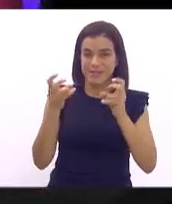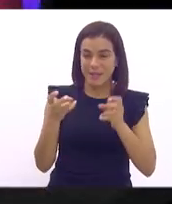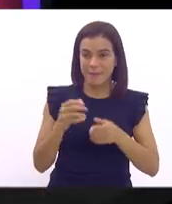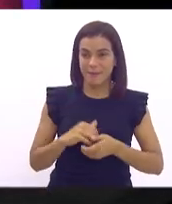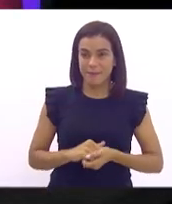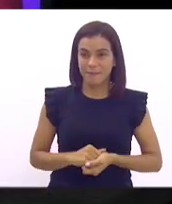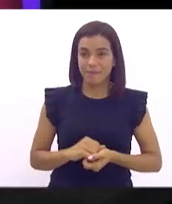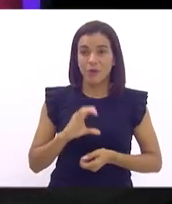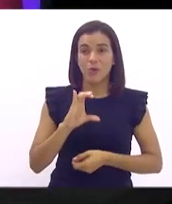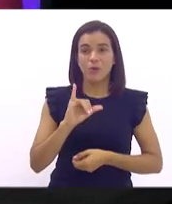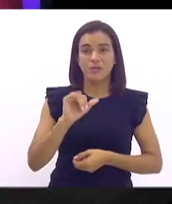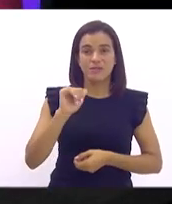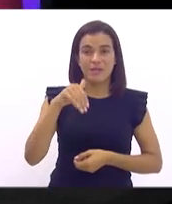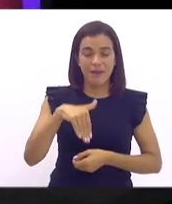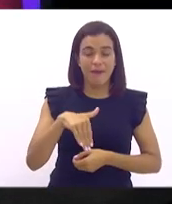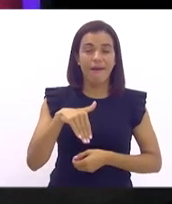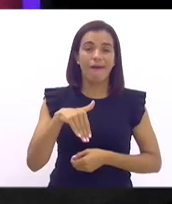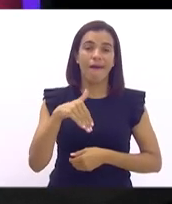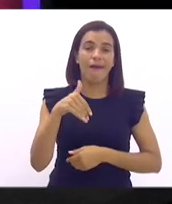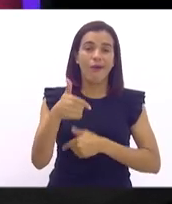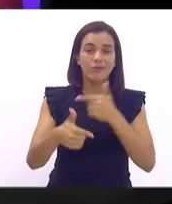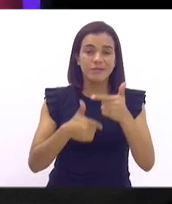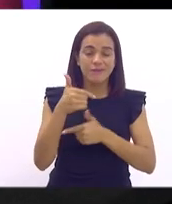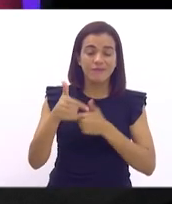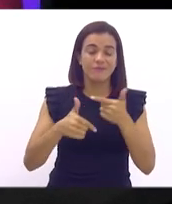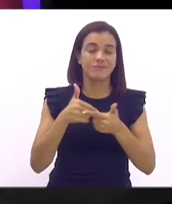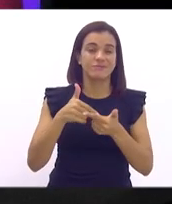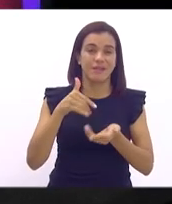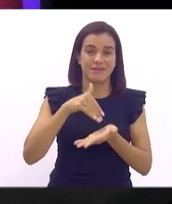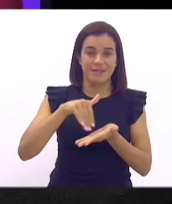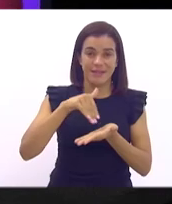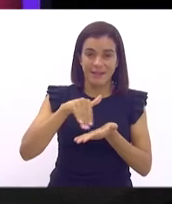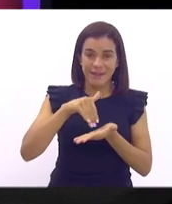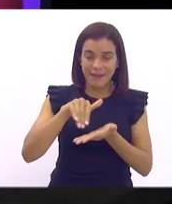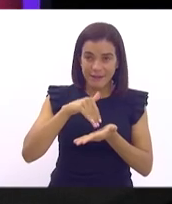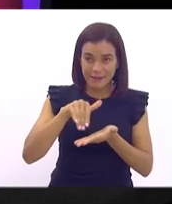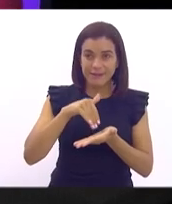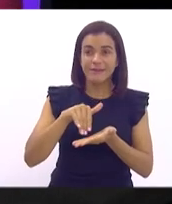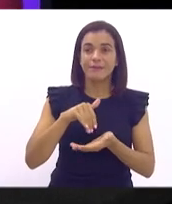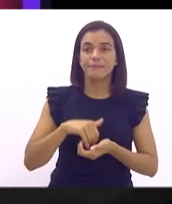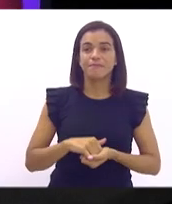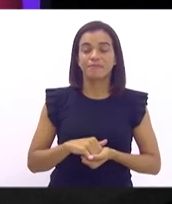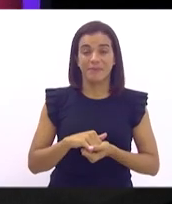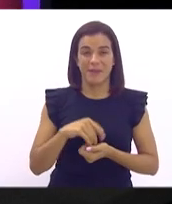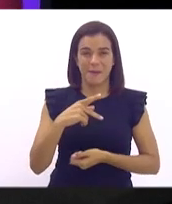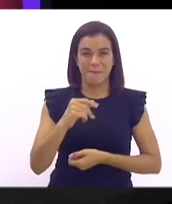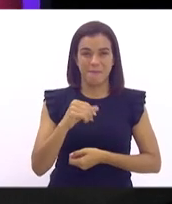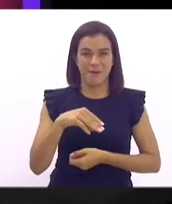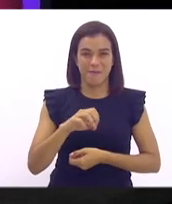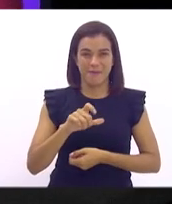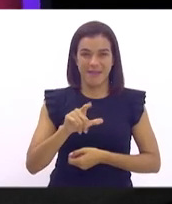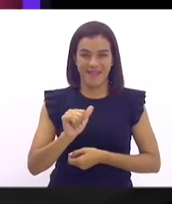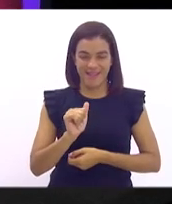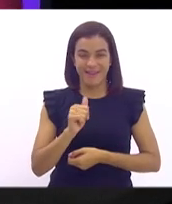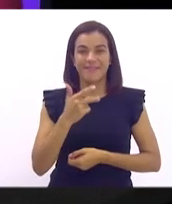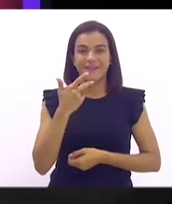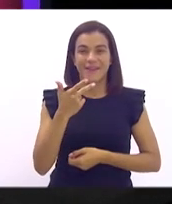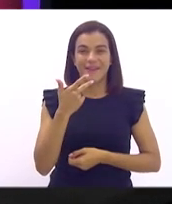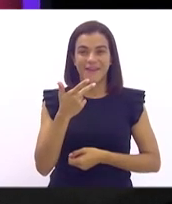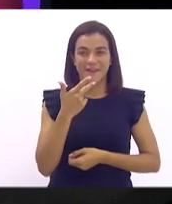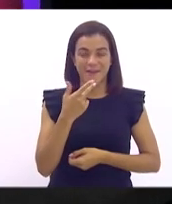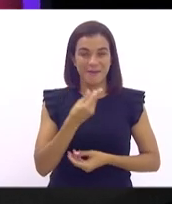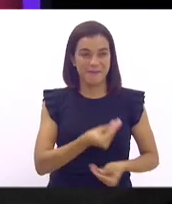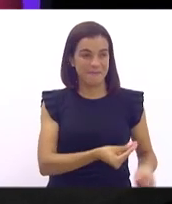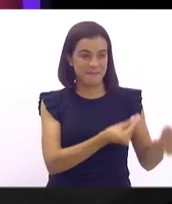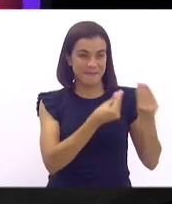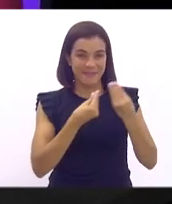CIAN é um serviço da secretaria, e aí, comentando algo que a Pâmela falou que disse que ia deixar para que